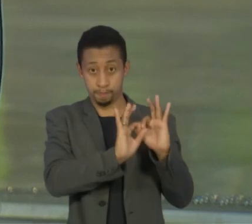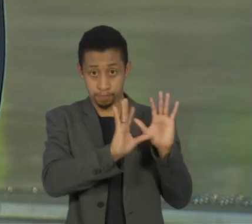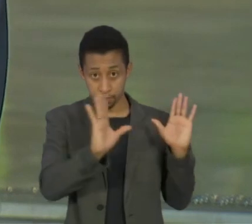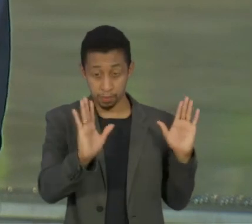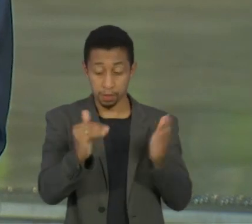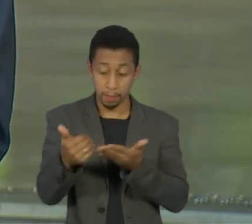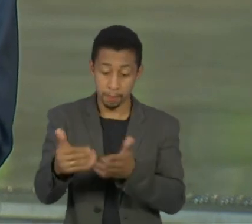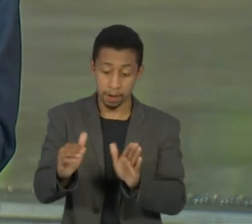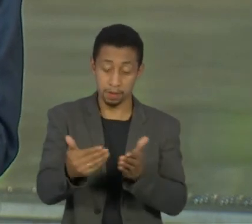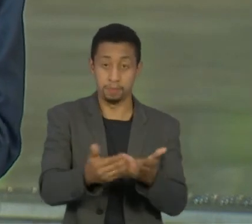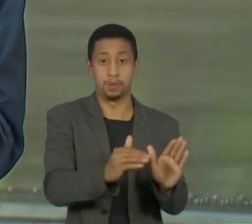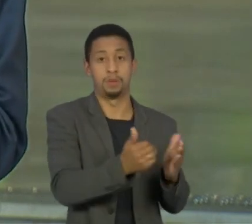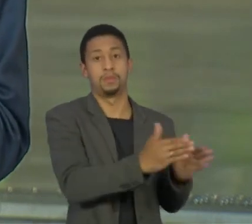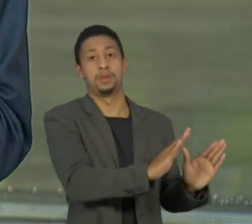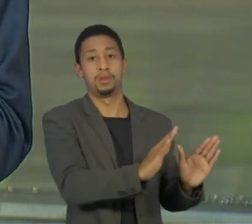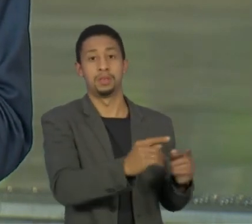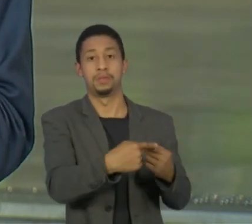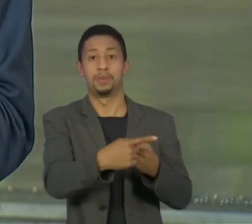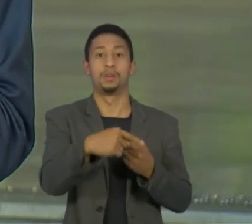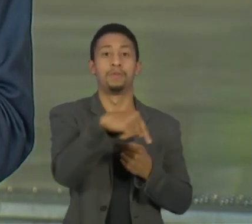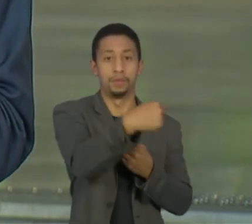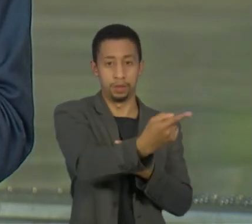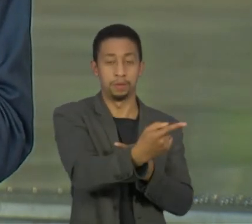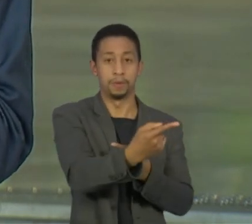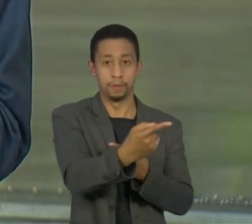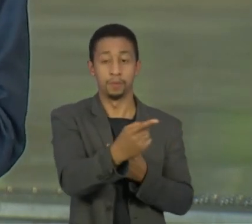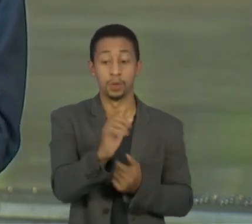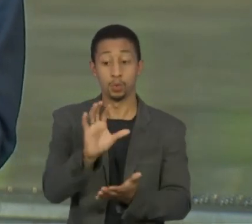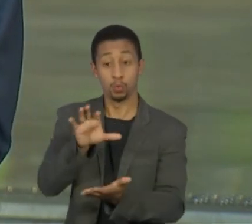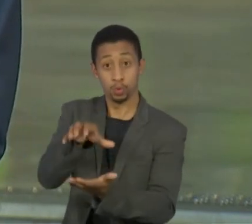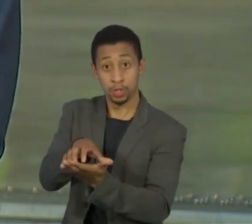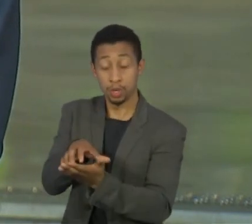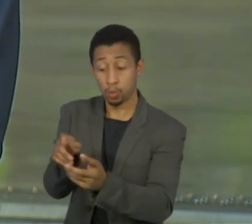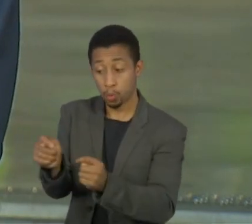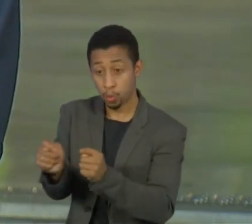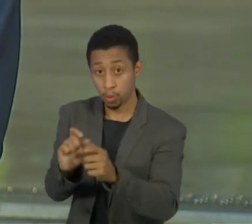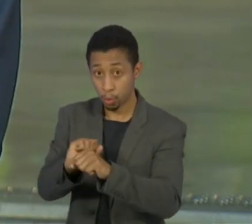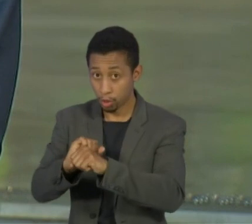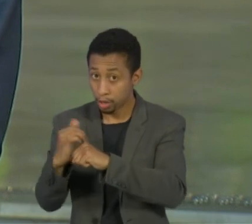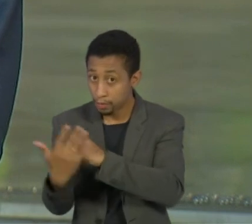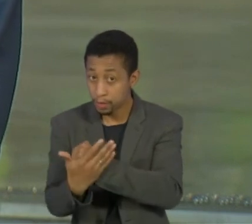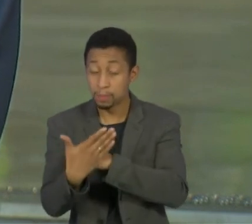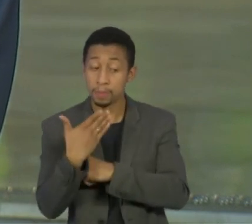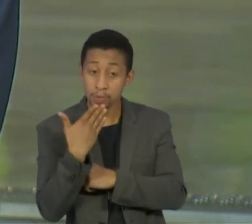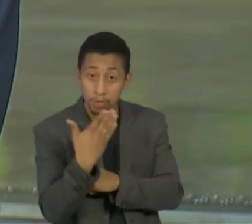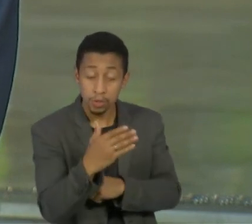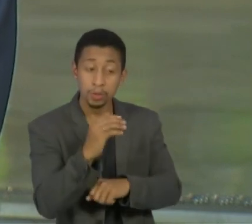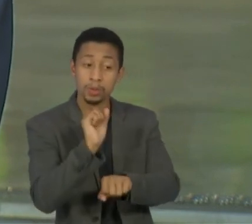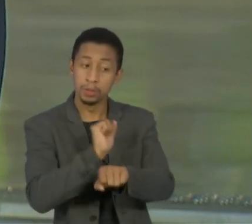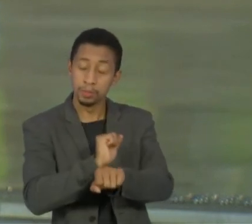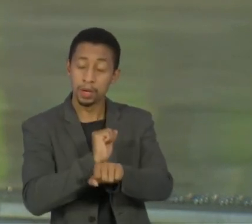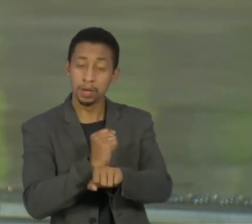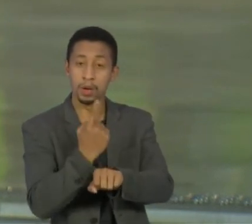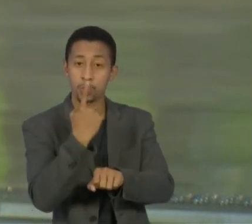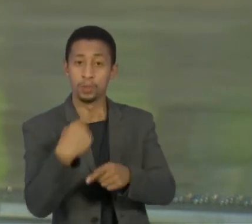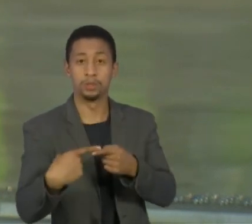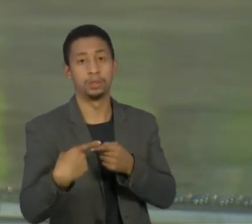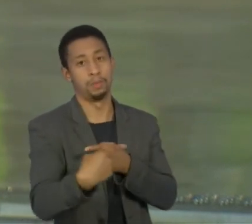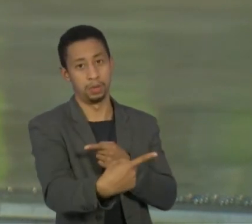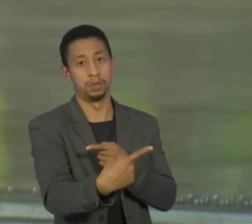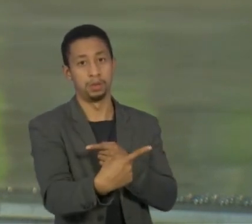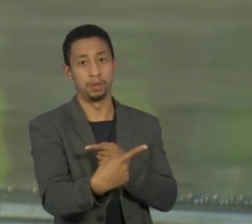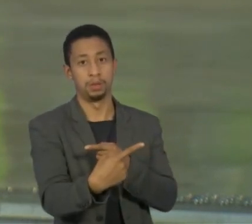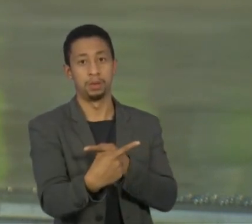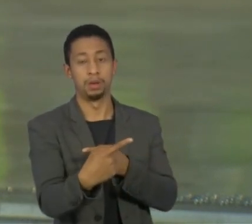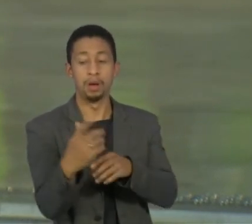solicitação à Prefeitura de São Paulo para aguardar mais uma semana e a confirmação dos